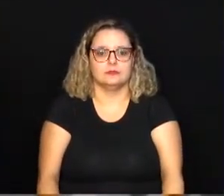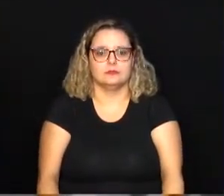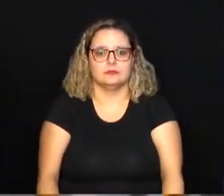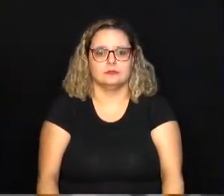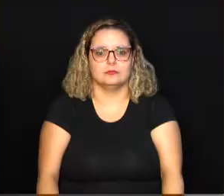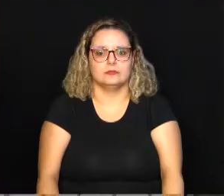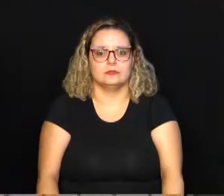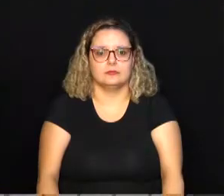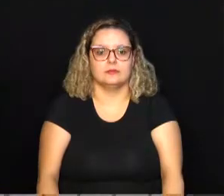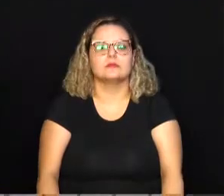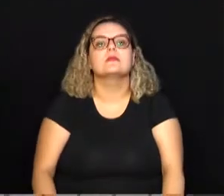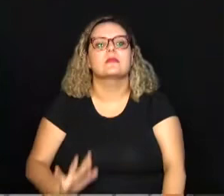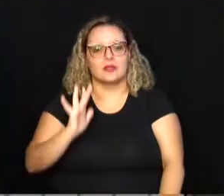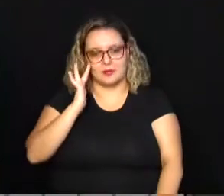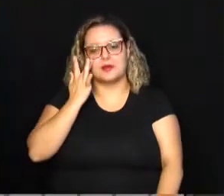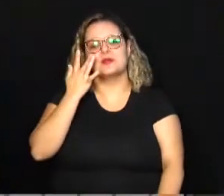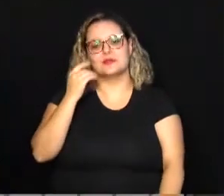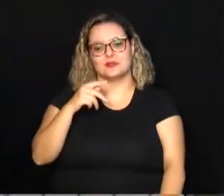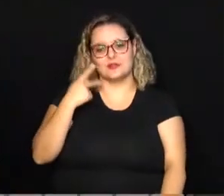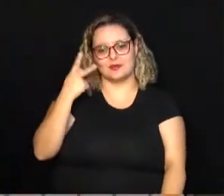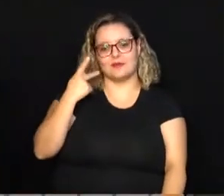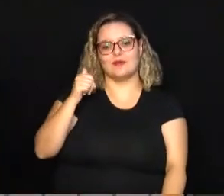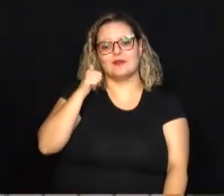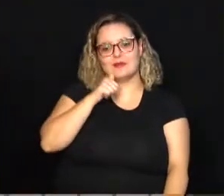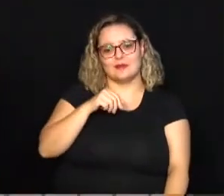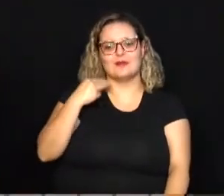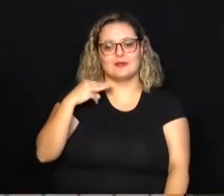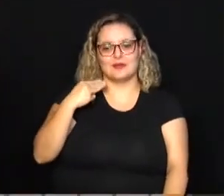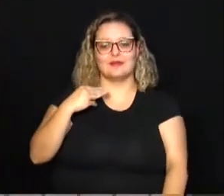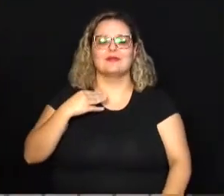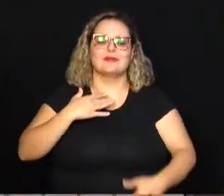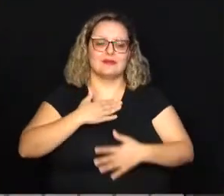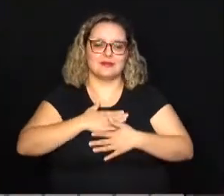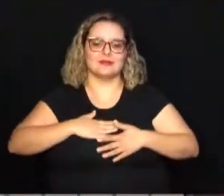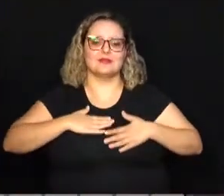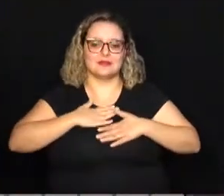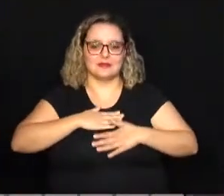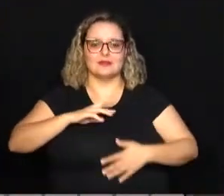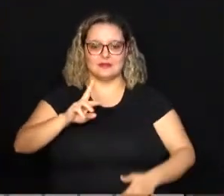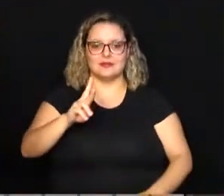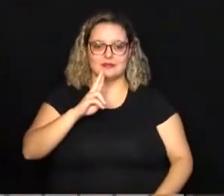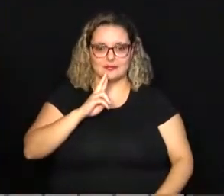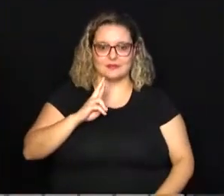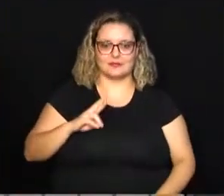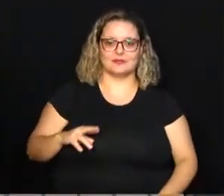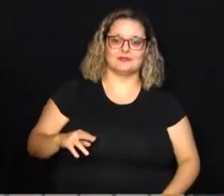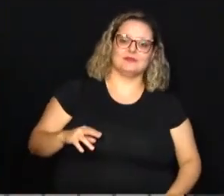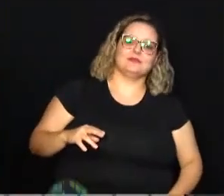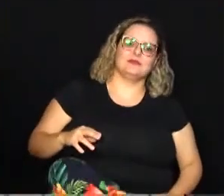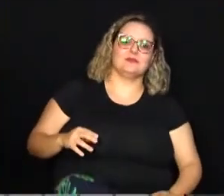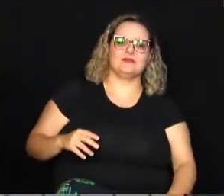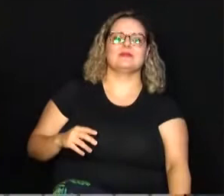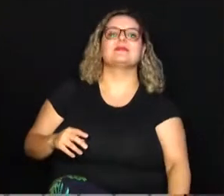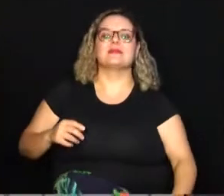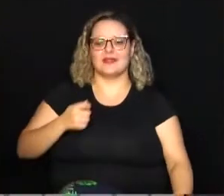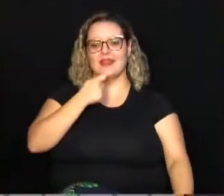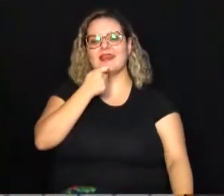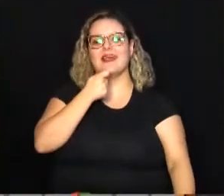ficou satisfeita com as respostas do colega, do amigo. Abre o microfone para ela, quer falar mais um